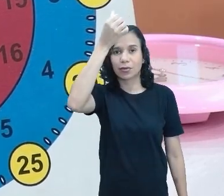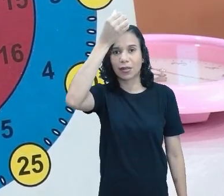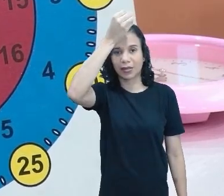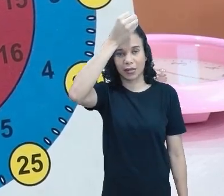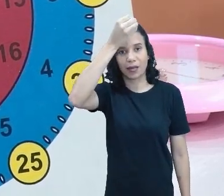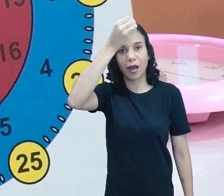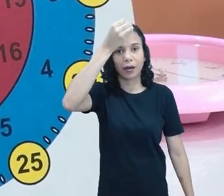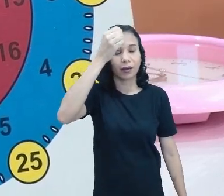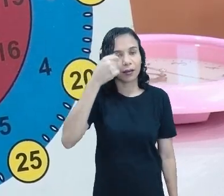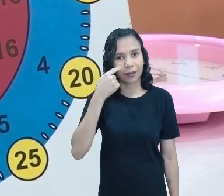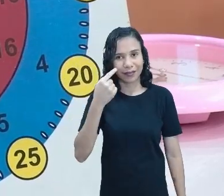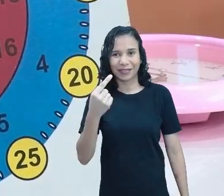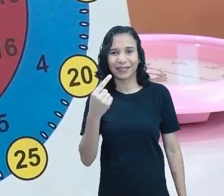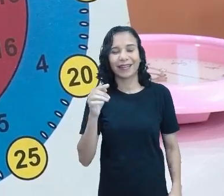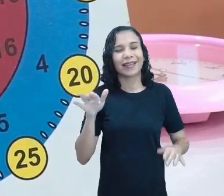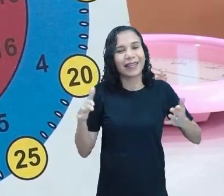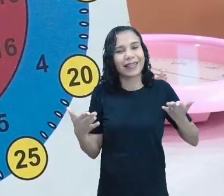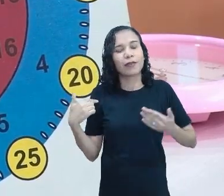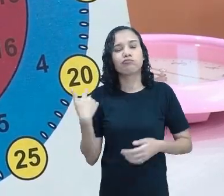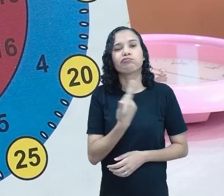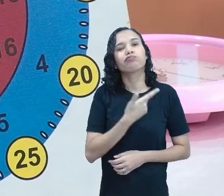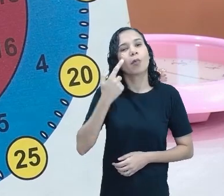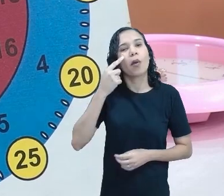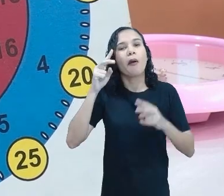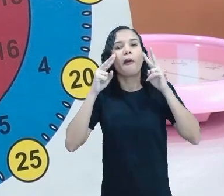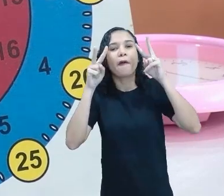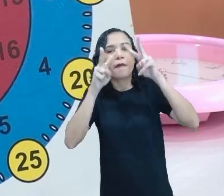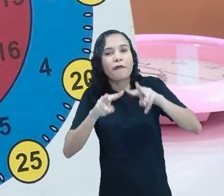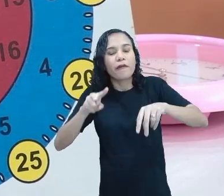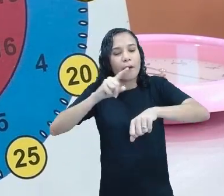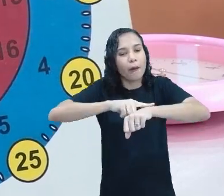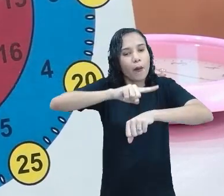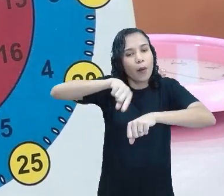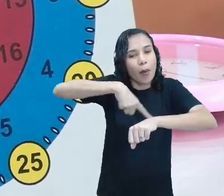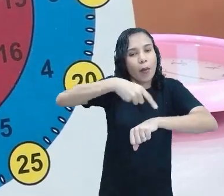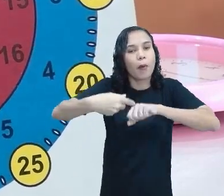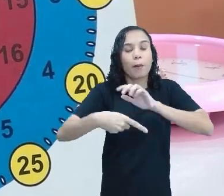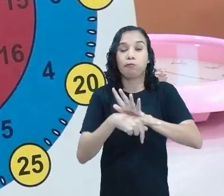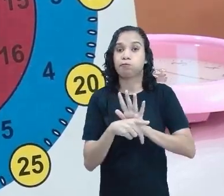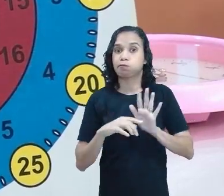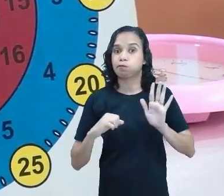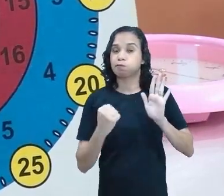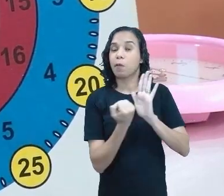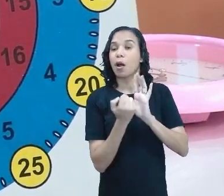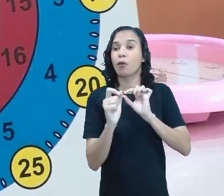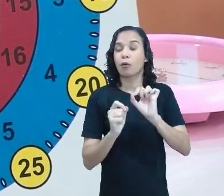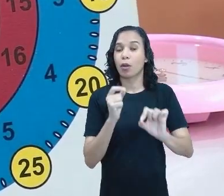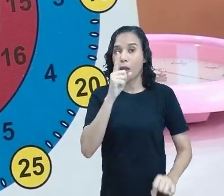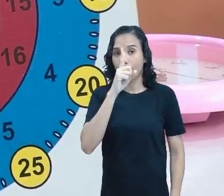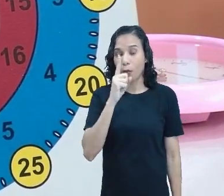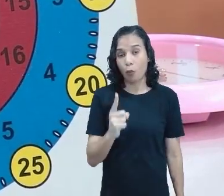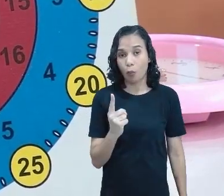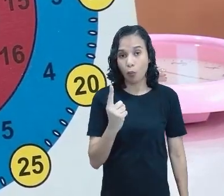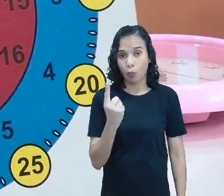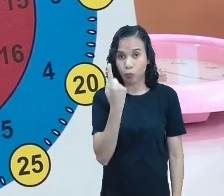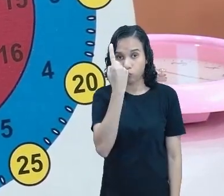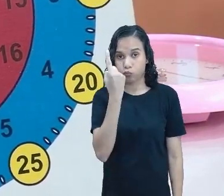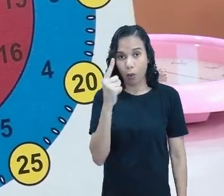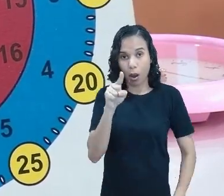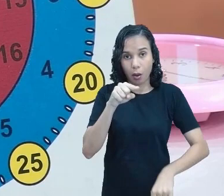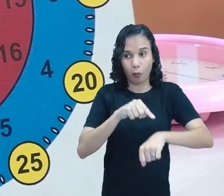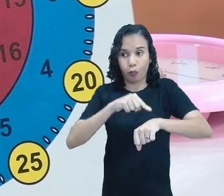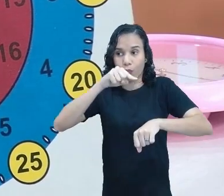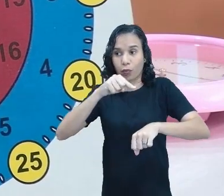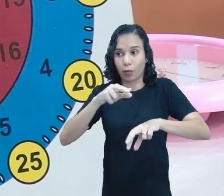55, 60. Então, para que o relógio, ele aqui está marcando exatamente 1 hora em ponto,